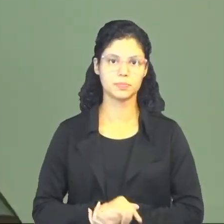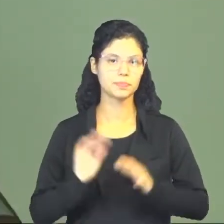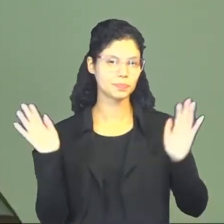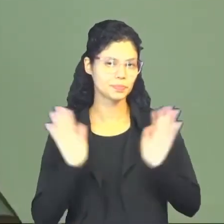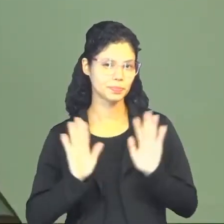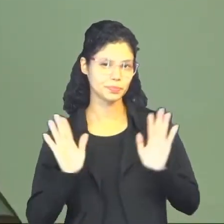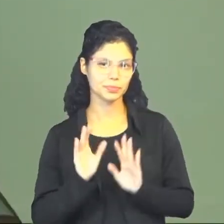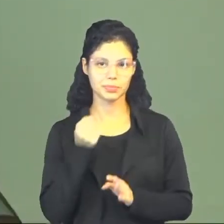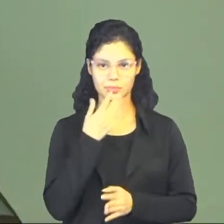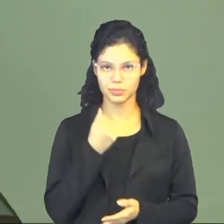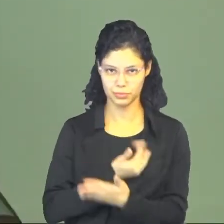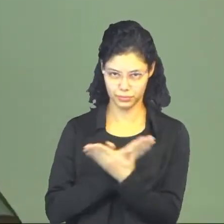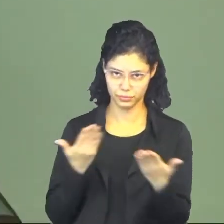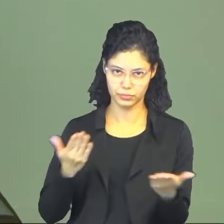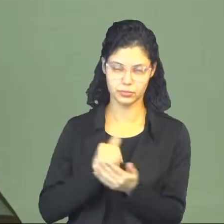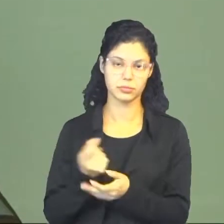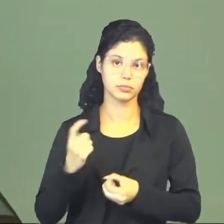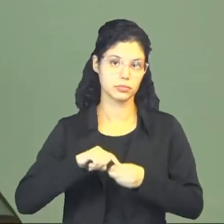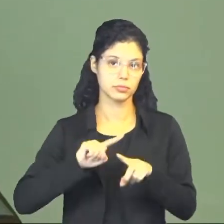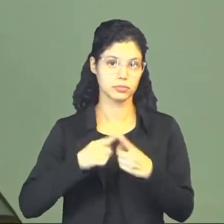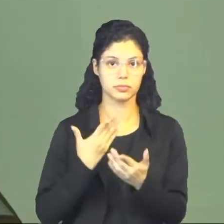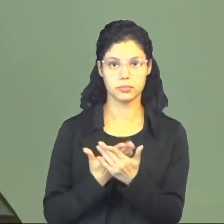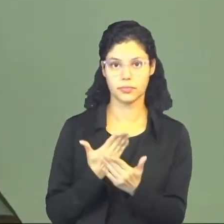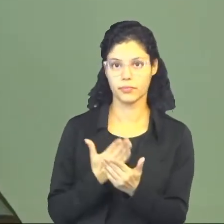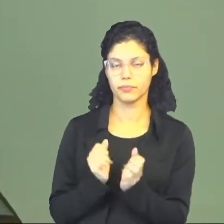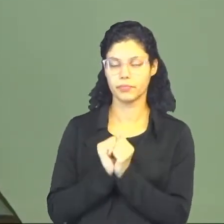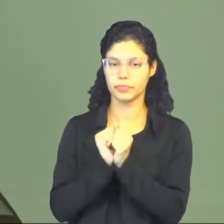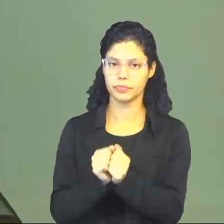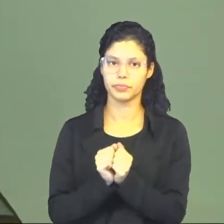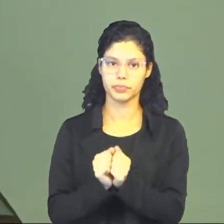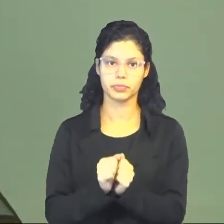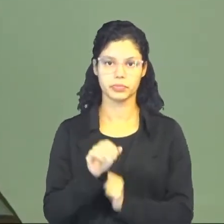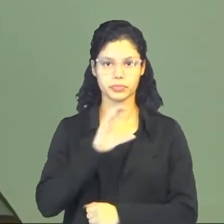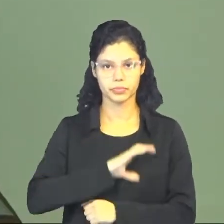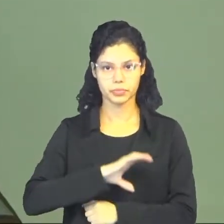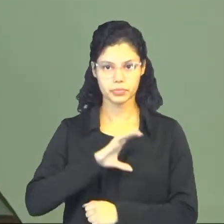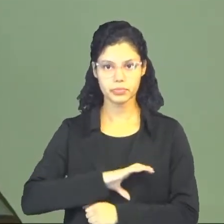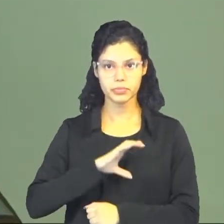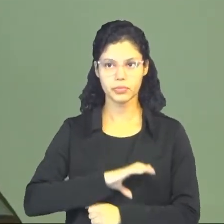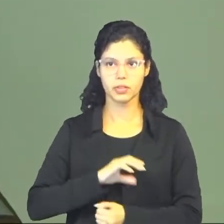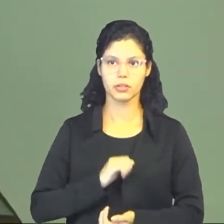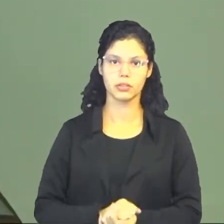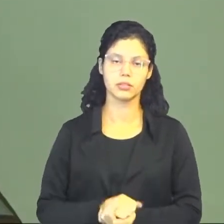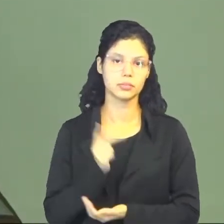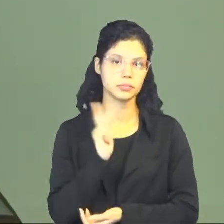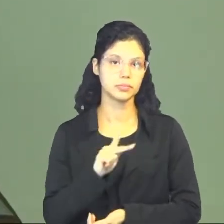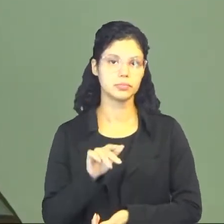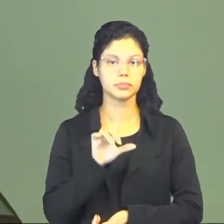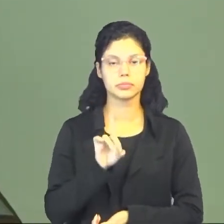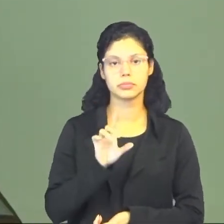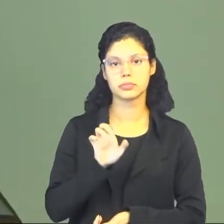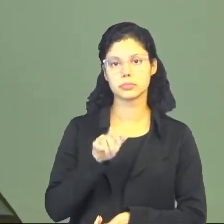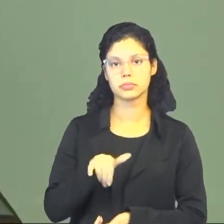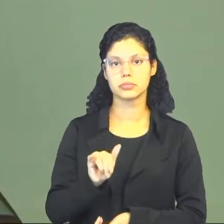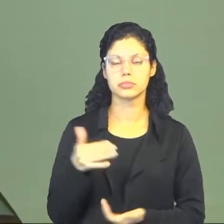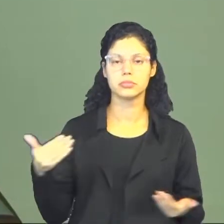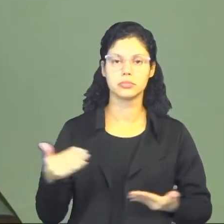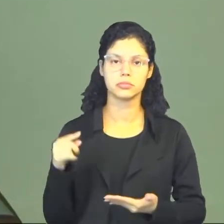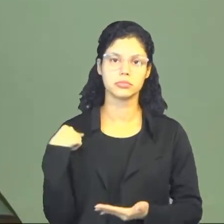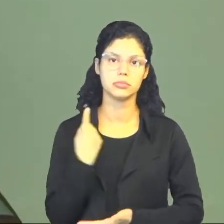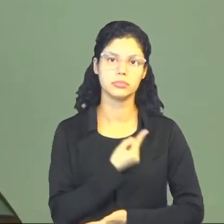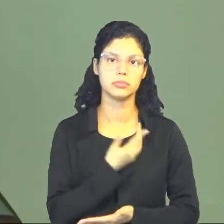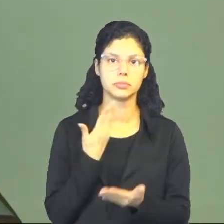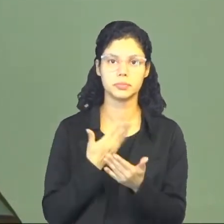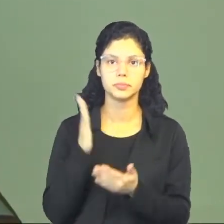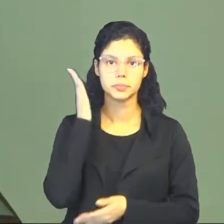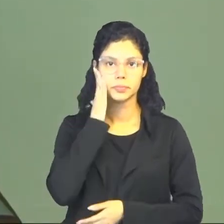Olá pessoal tudo bem estou de volta para mais uma aula com vocês aula de língua portuguesa sou a professora Deli em nossa aula